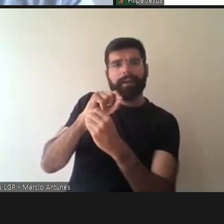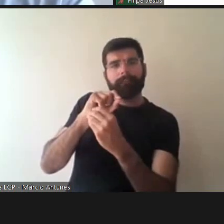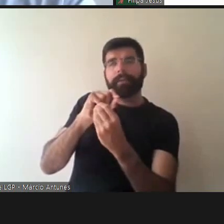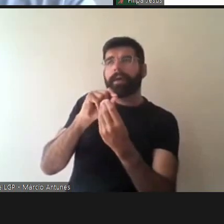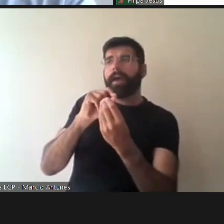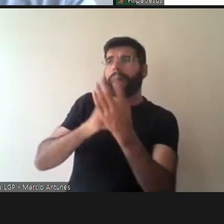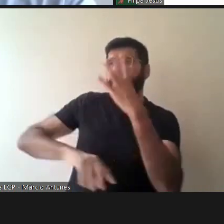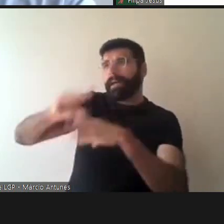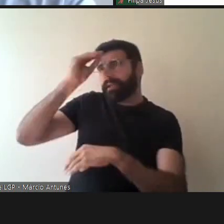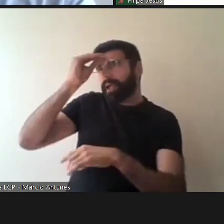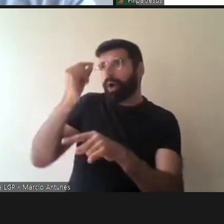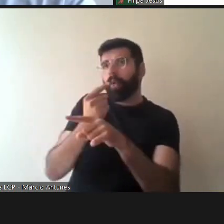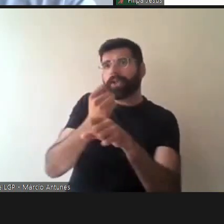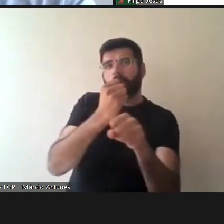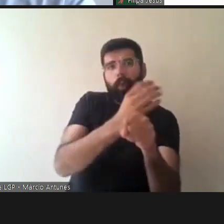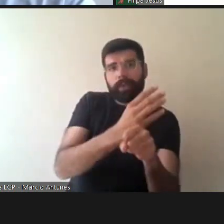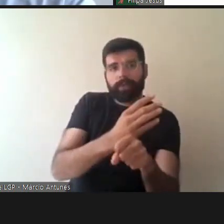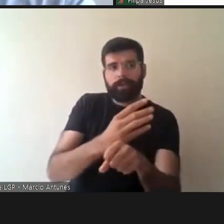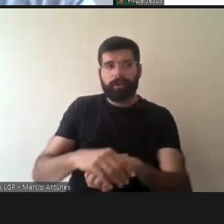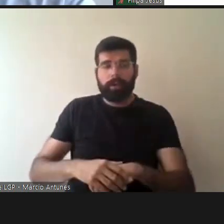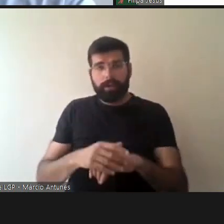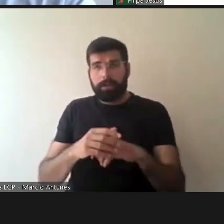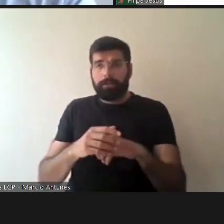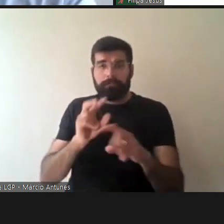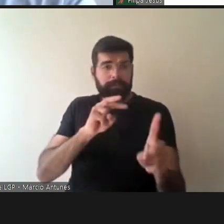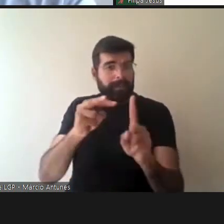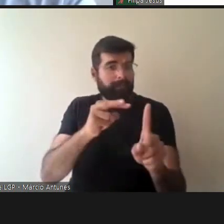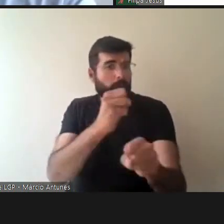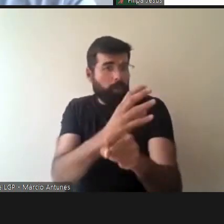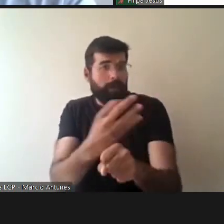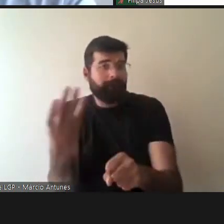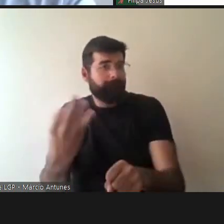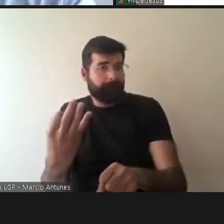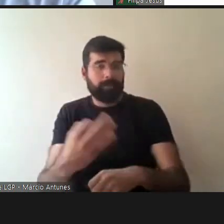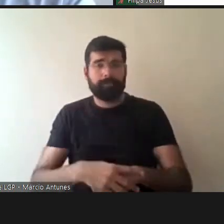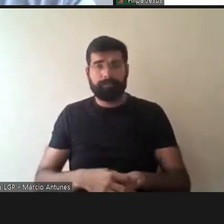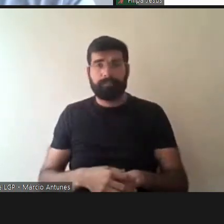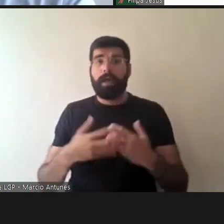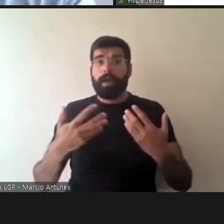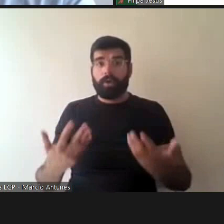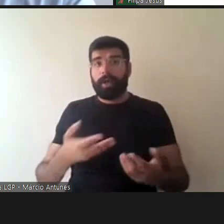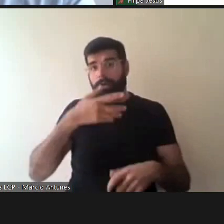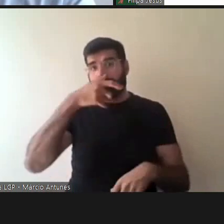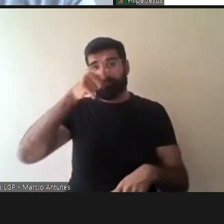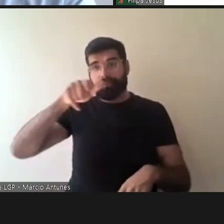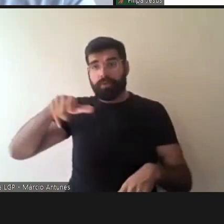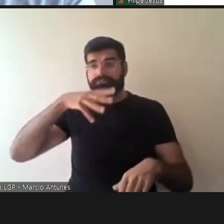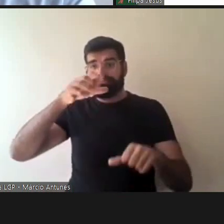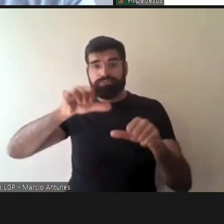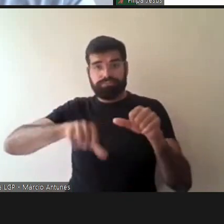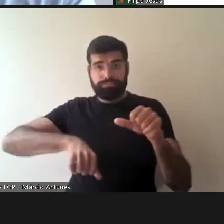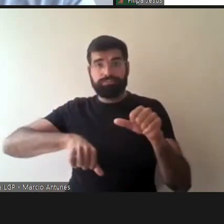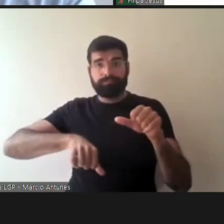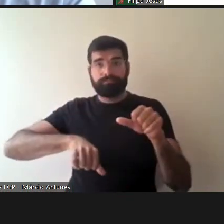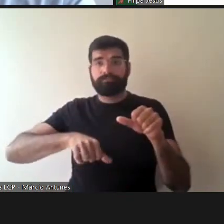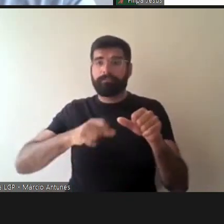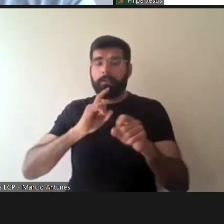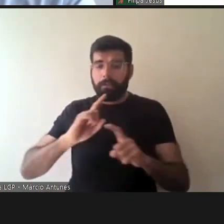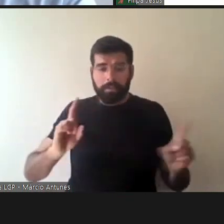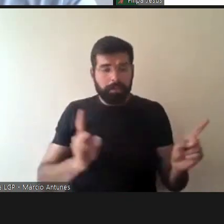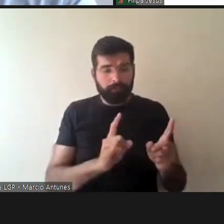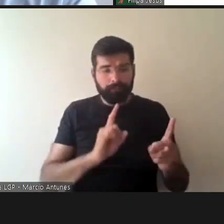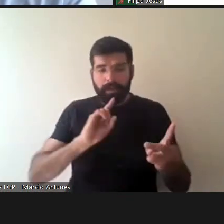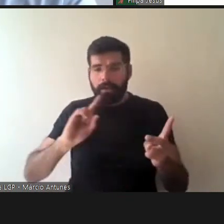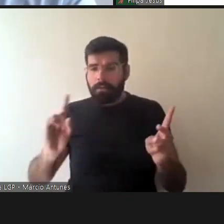e outros olhares. Neste momento, os oradores conseguiram resumir de